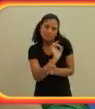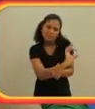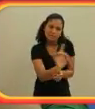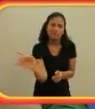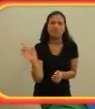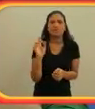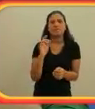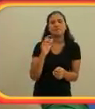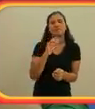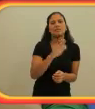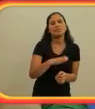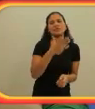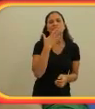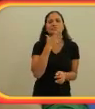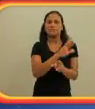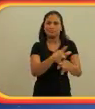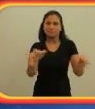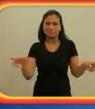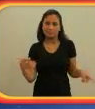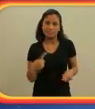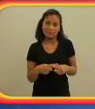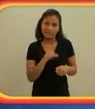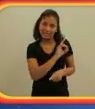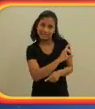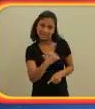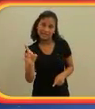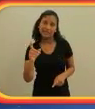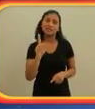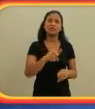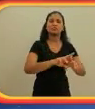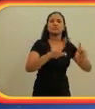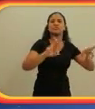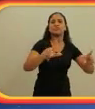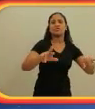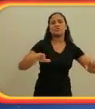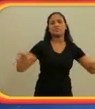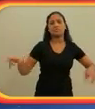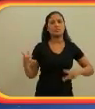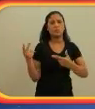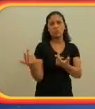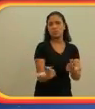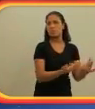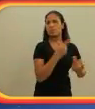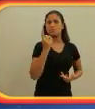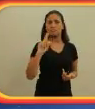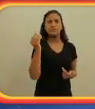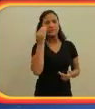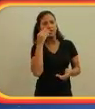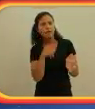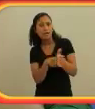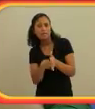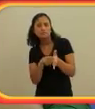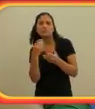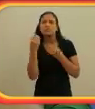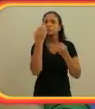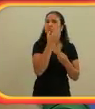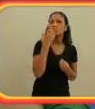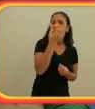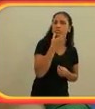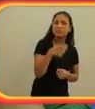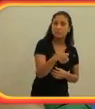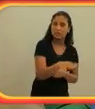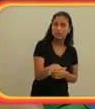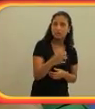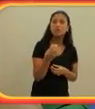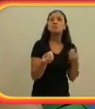criança, porque cada uma é diferente da outra. Então, a gente tenta fazer uma avaliação sonoro-musical dessa criança, como é o movimento